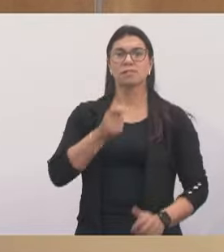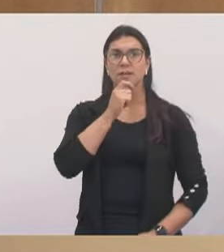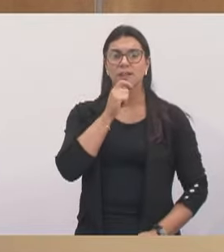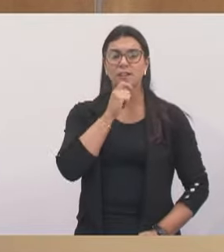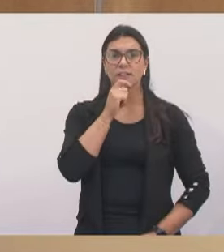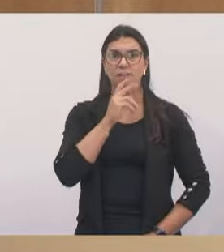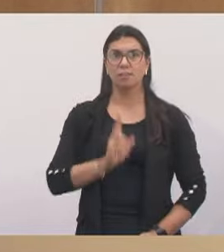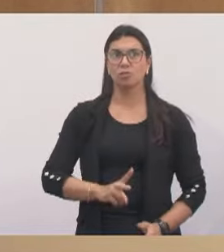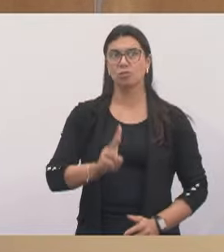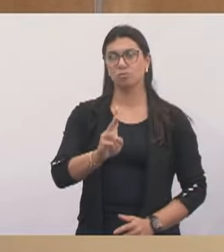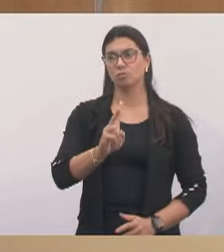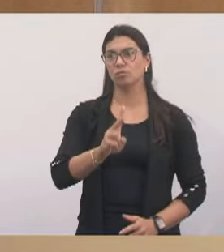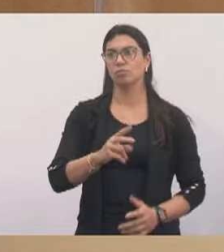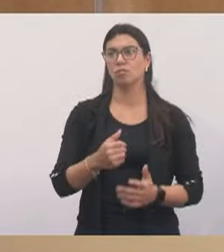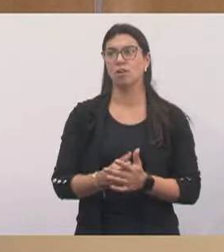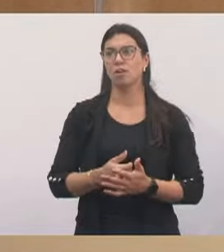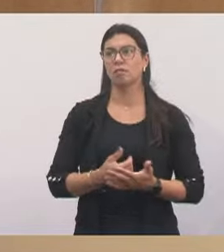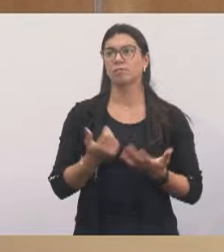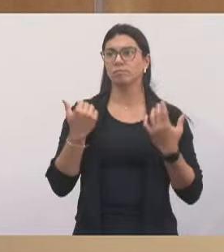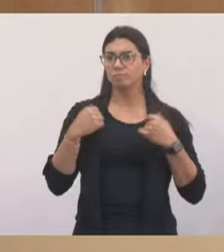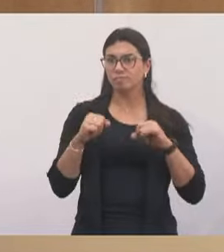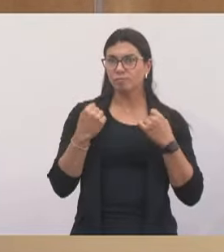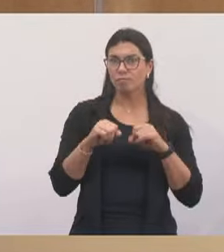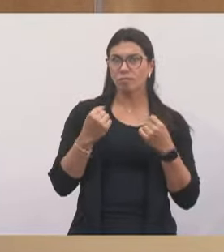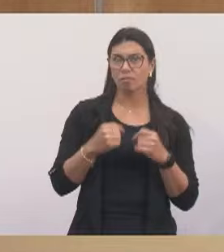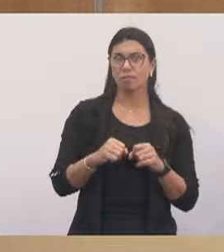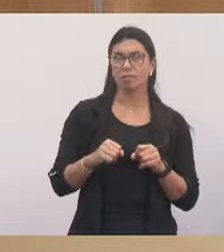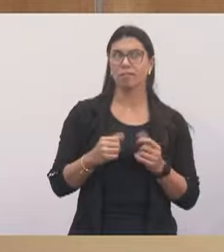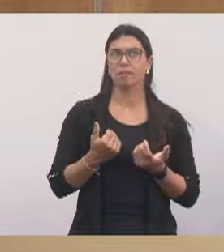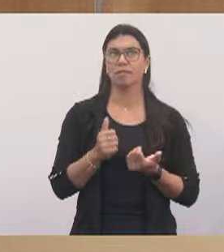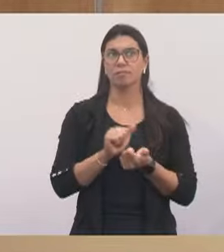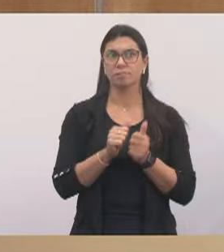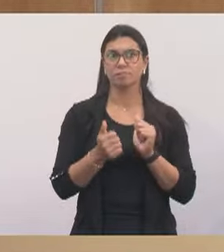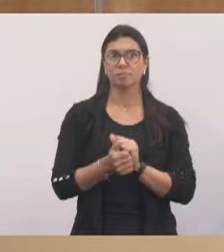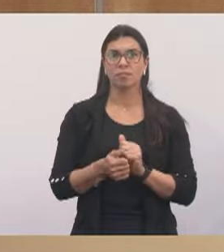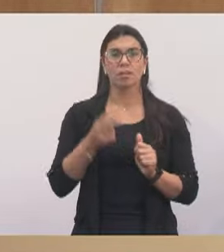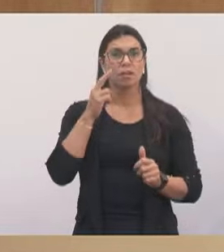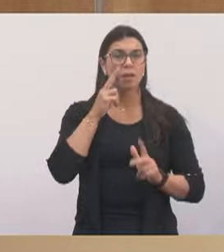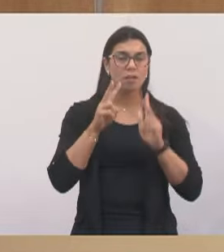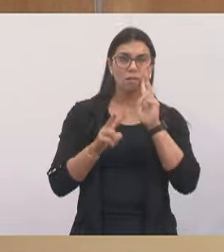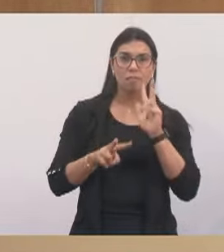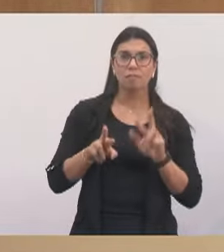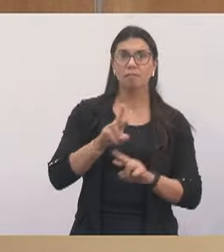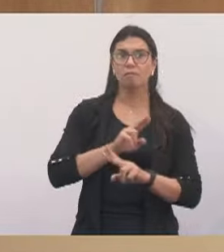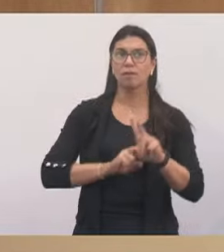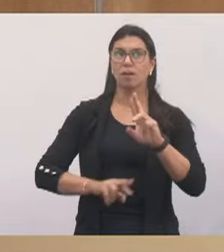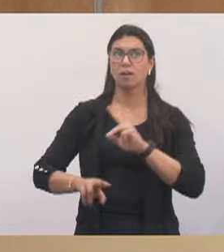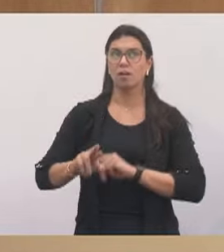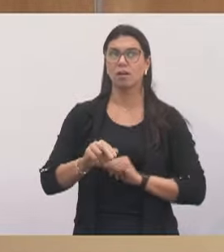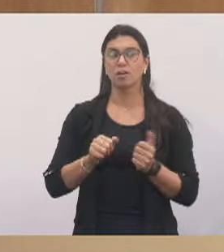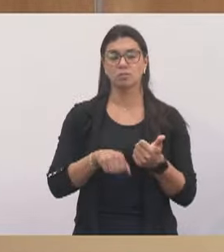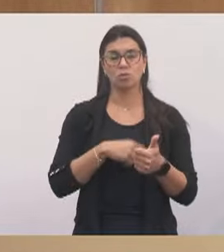tão bonito, né? A gente vê aí alguns craques da nossa cidade que saíram e se deram bem no futebol amador, o Lino,